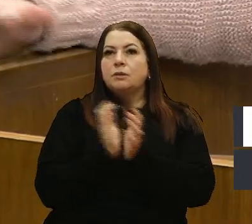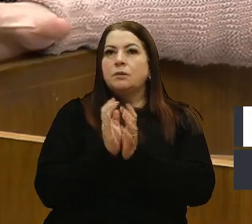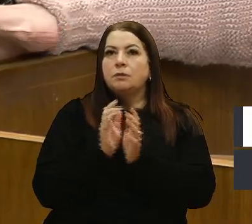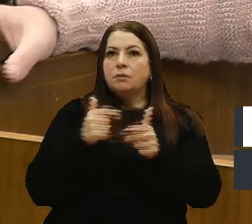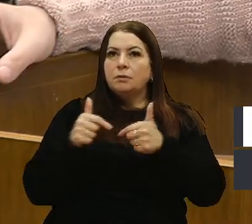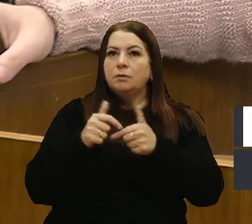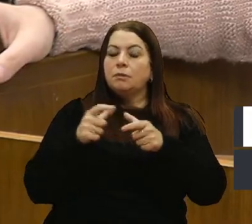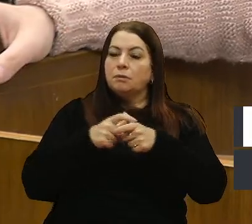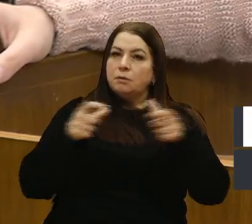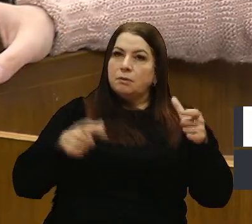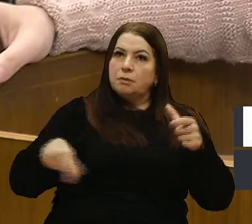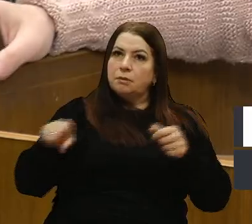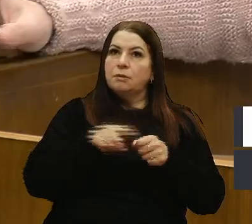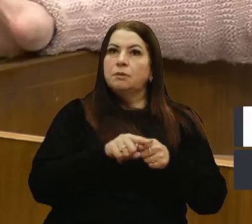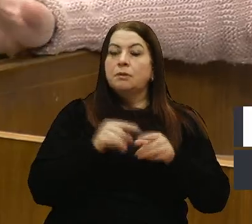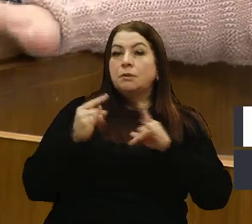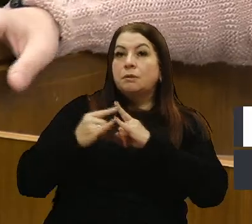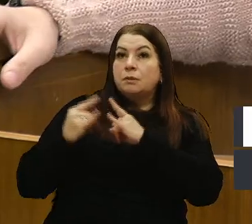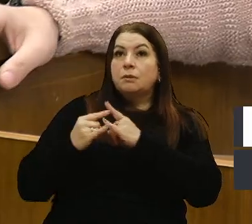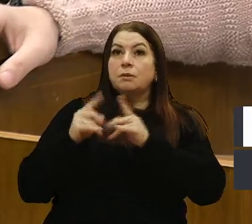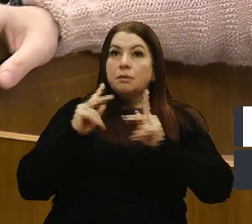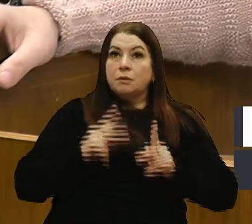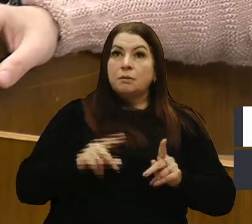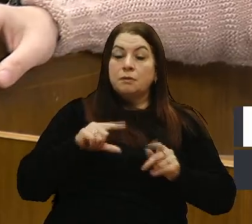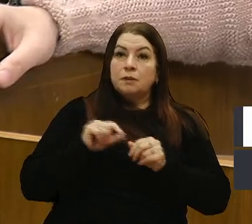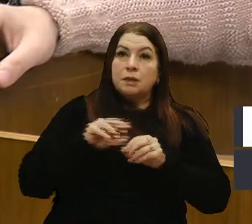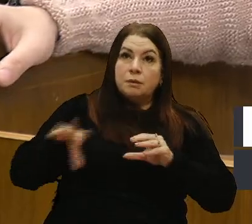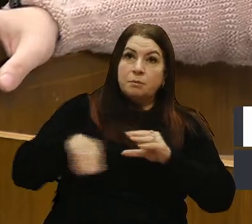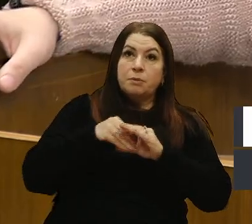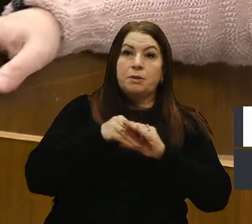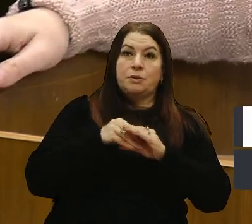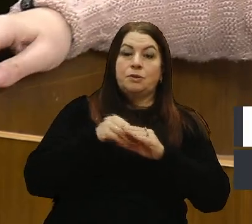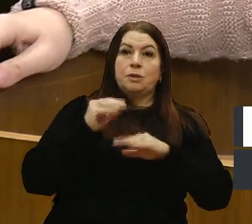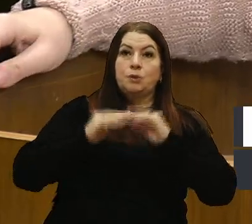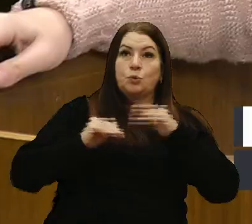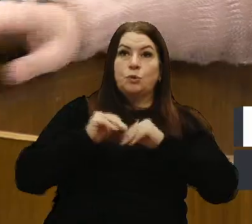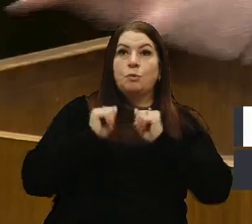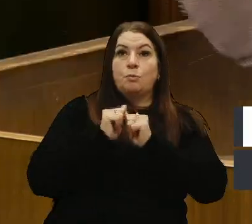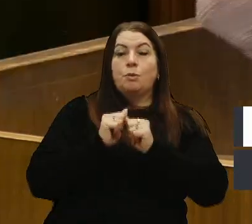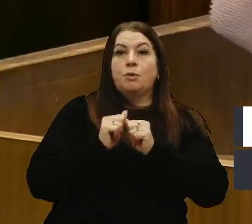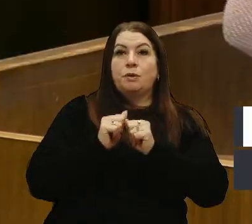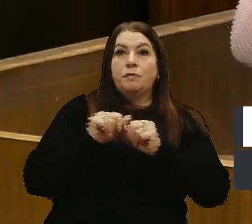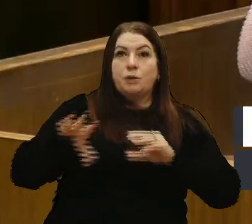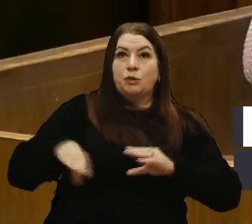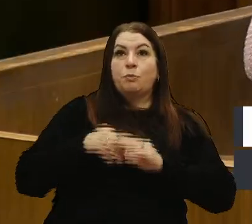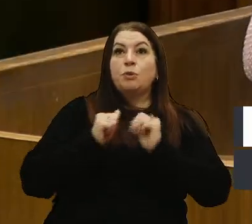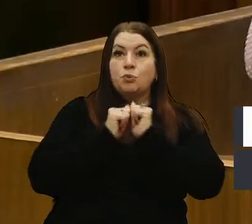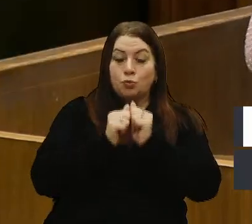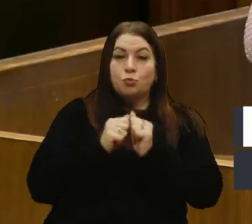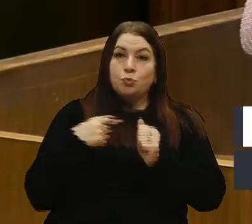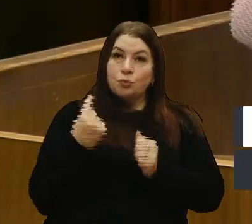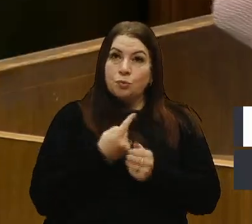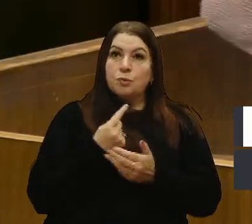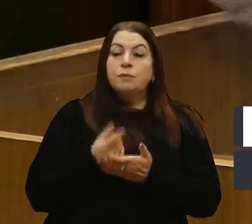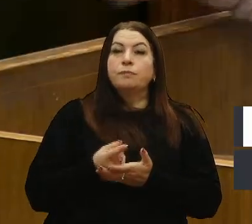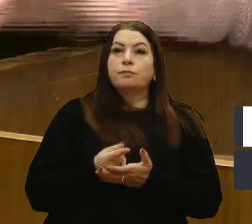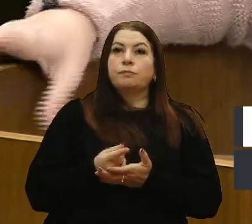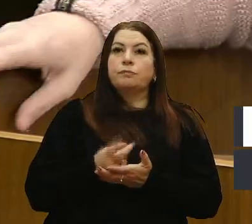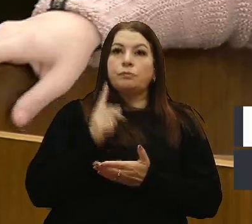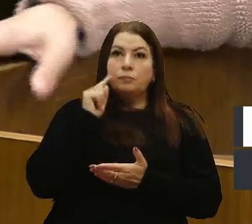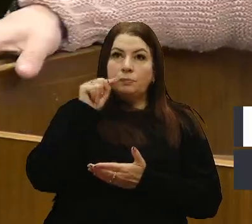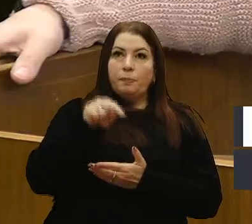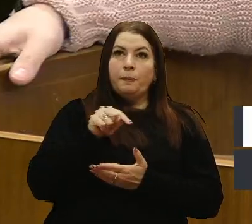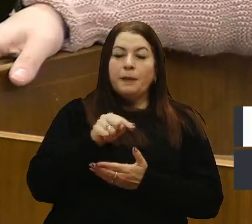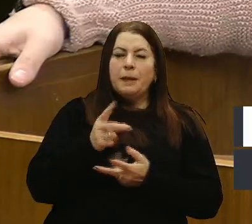seja mais amplo, que as entidades, as pessoas que queiram fazer parte dessa construção possam se somar com a gente. Então, veio